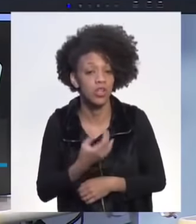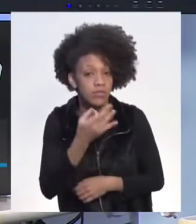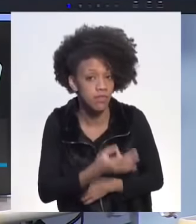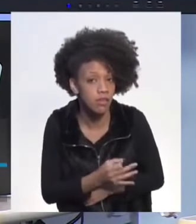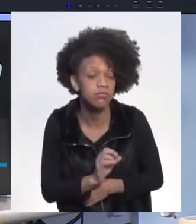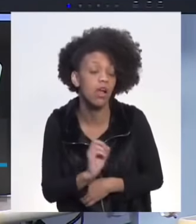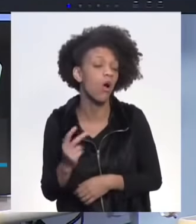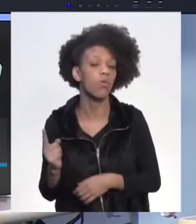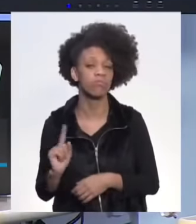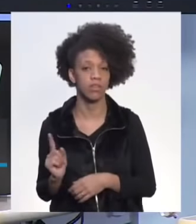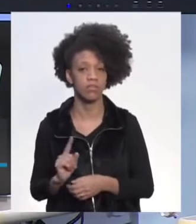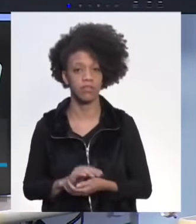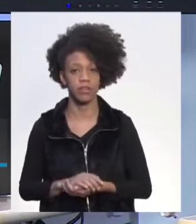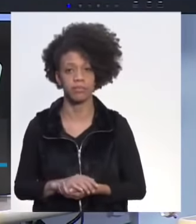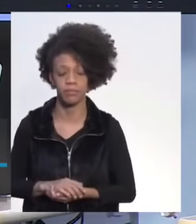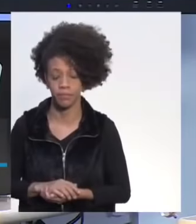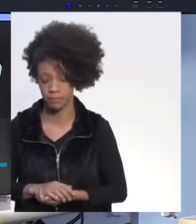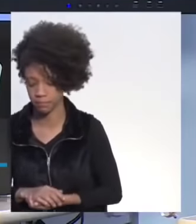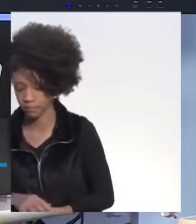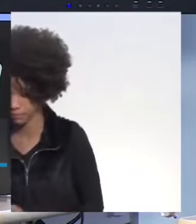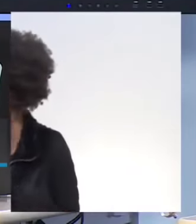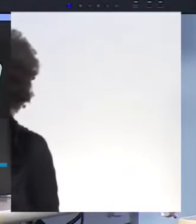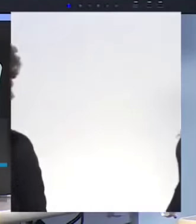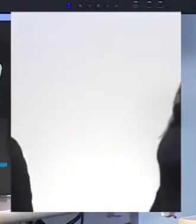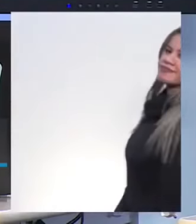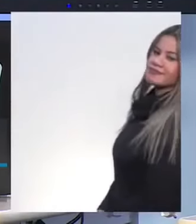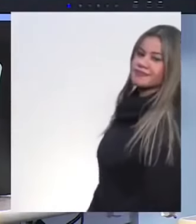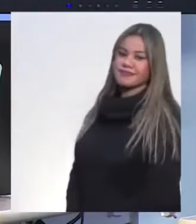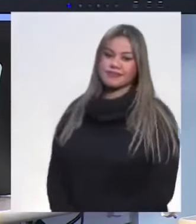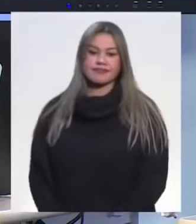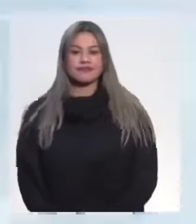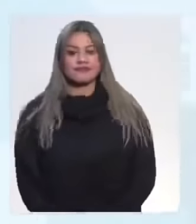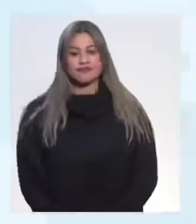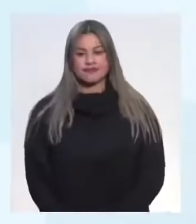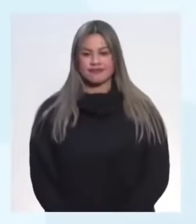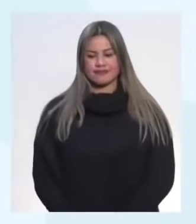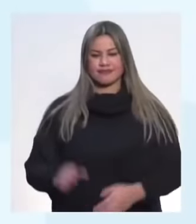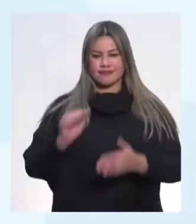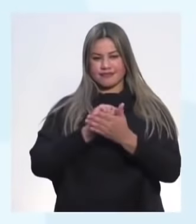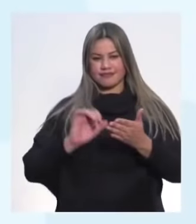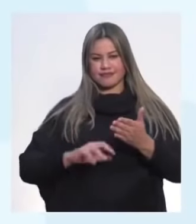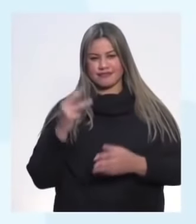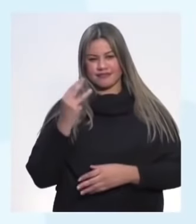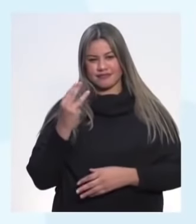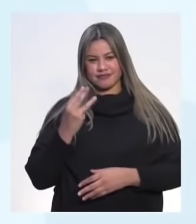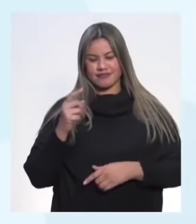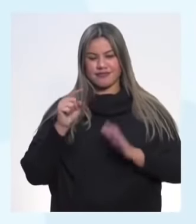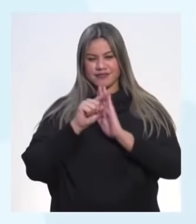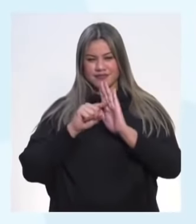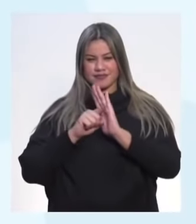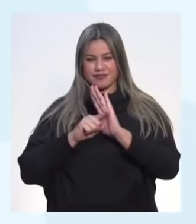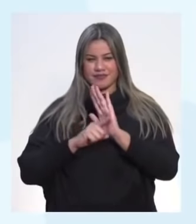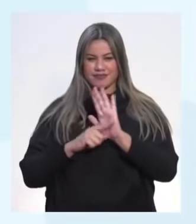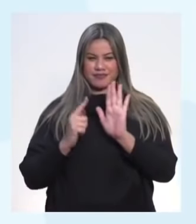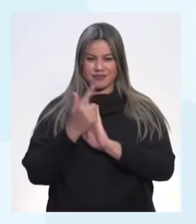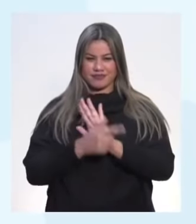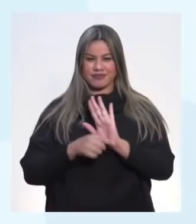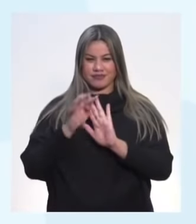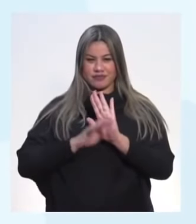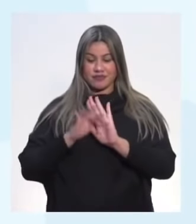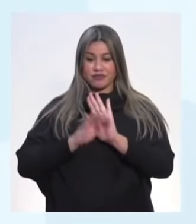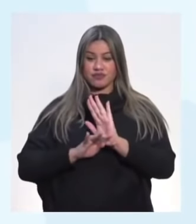ao que pensamos, certo? Então vamos lá, atividade 3, análise textual. Responda aí no chat pra Pro. Que gênero textual